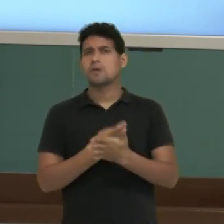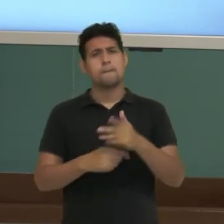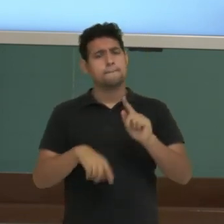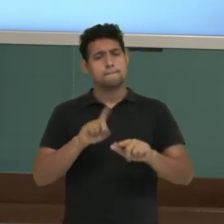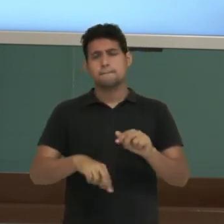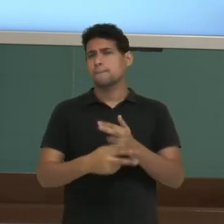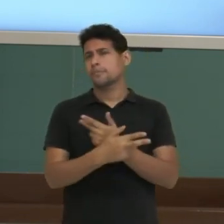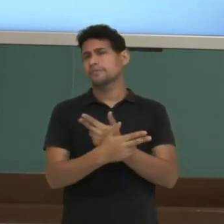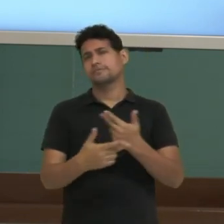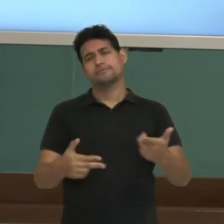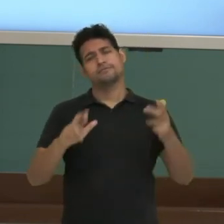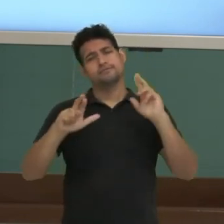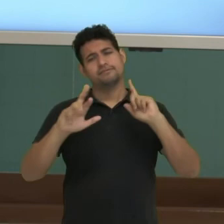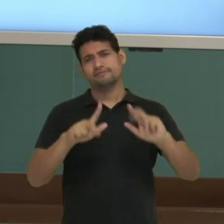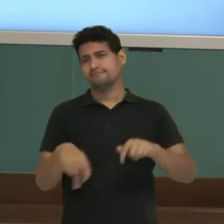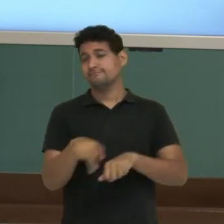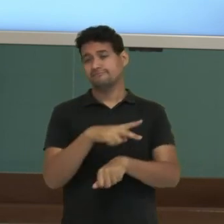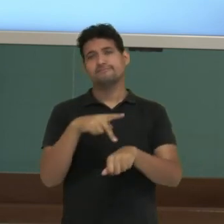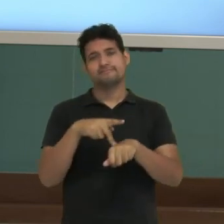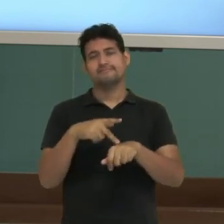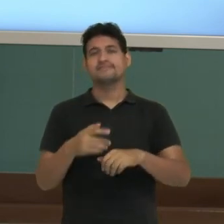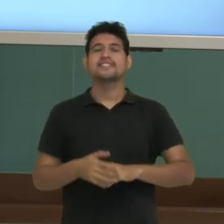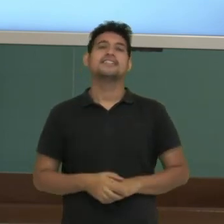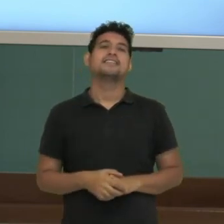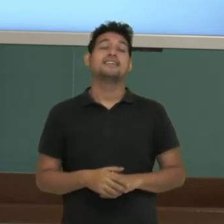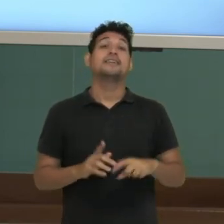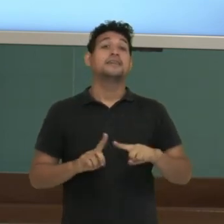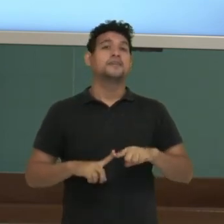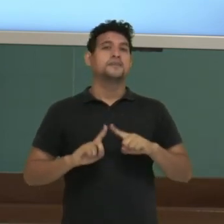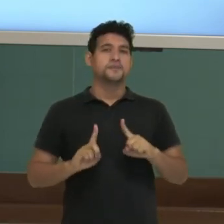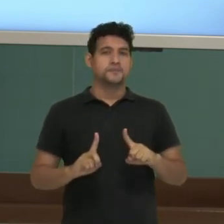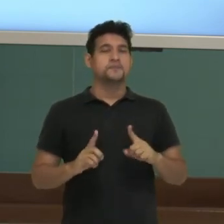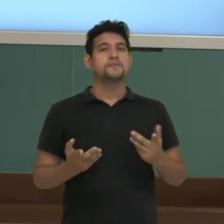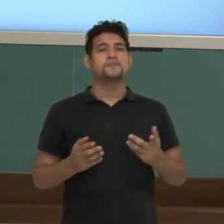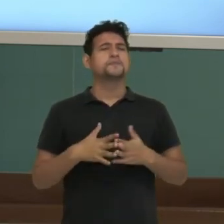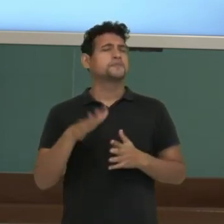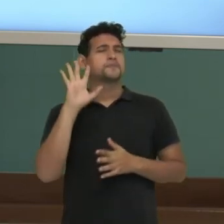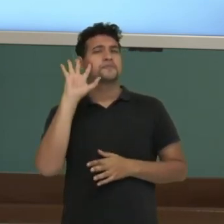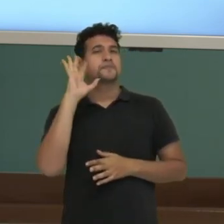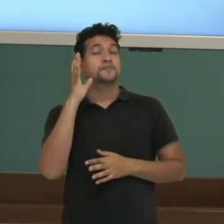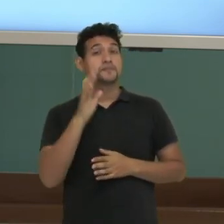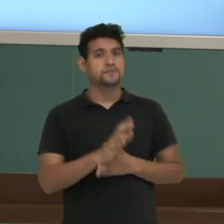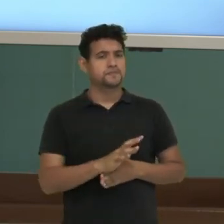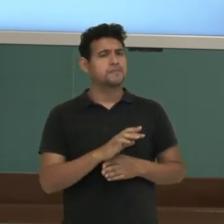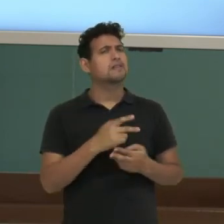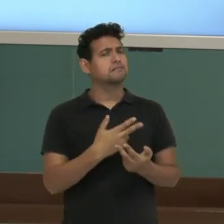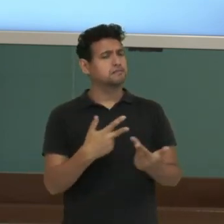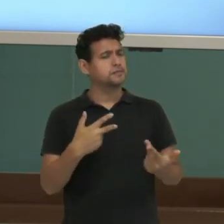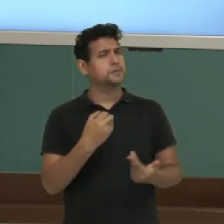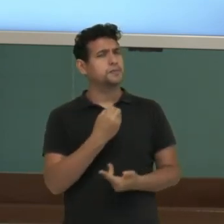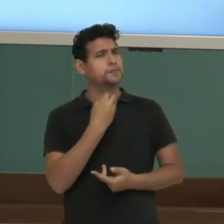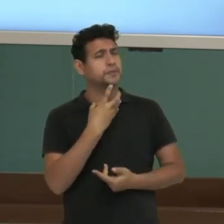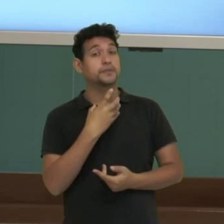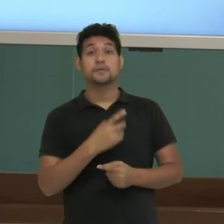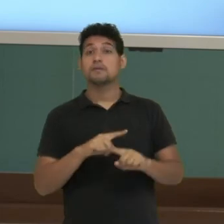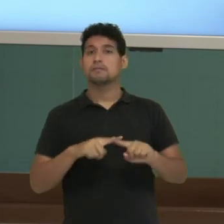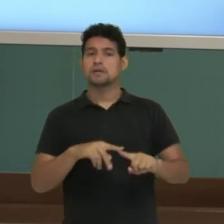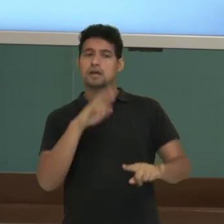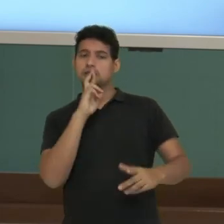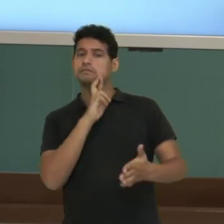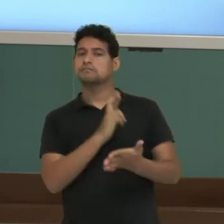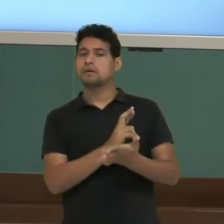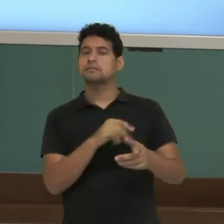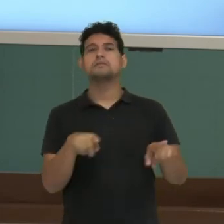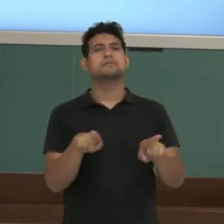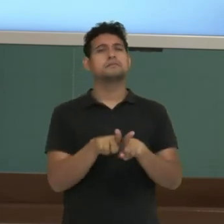produtos dos mais variados lugares do planeta. Então, logicamente, é o lado positivo. Aqui na resposta